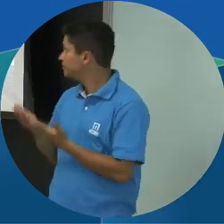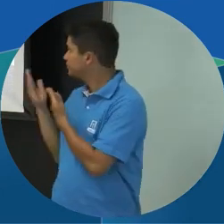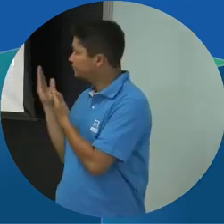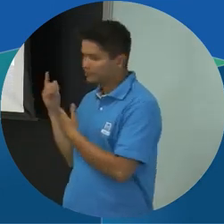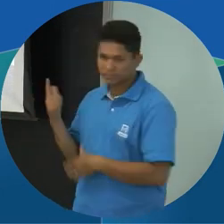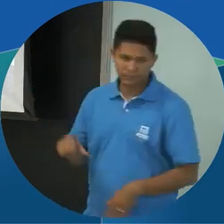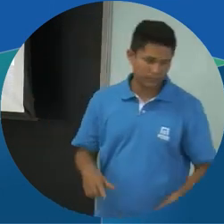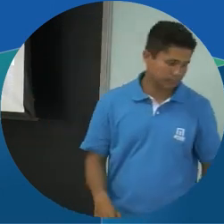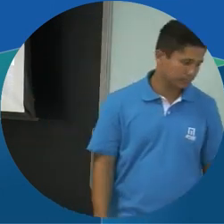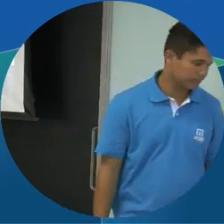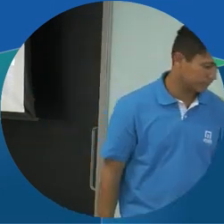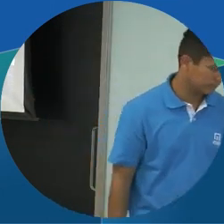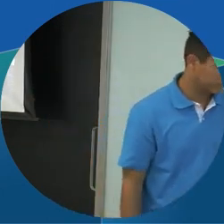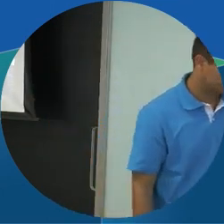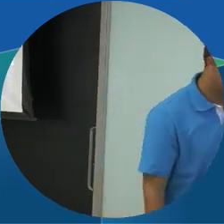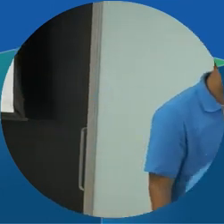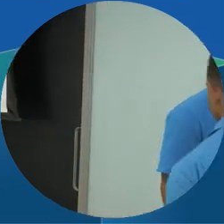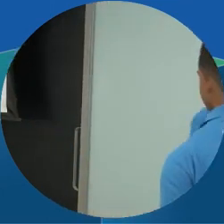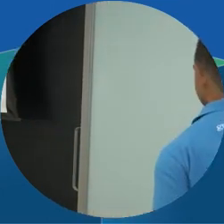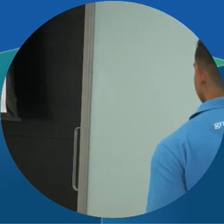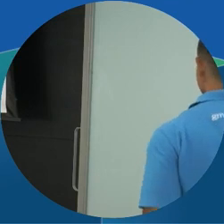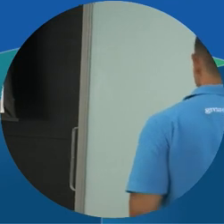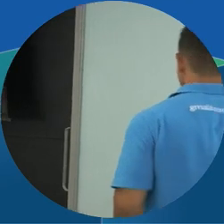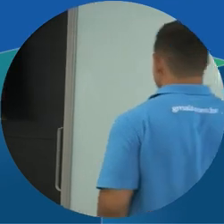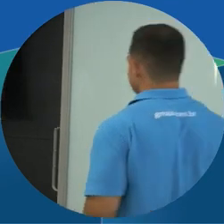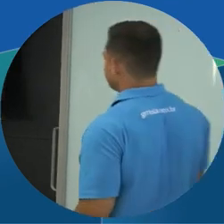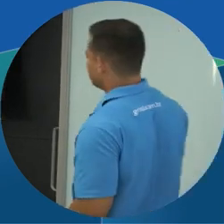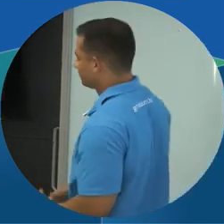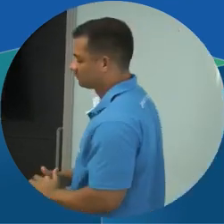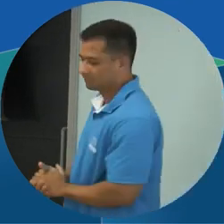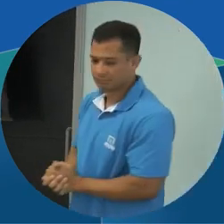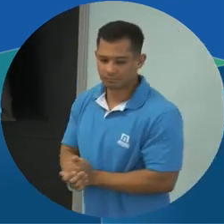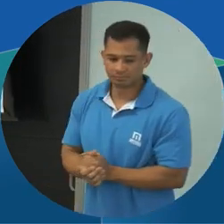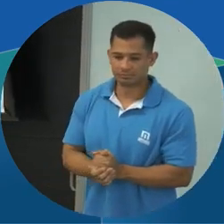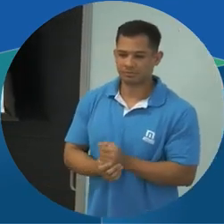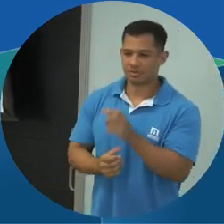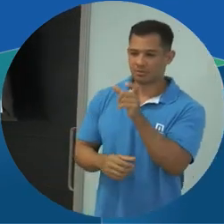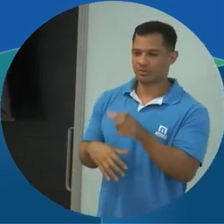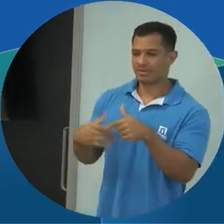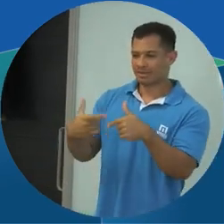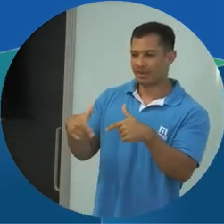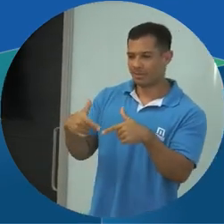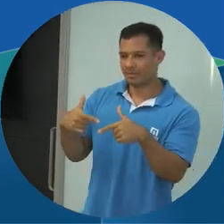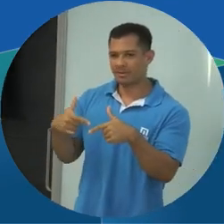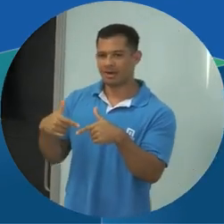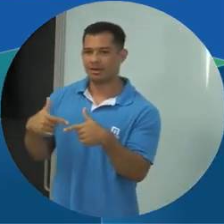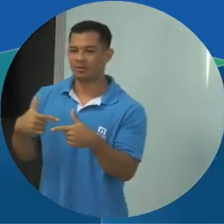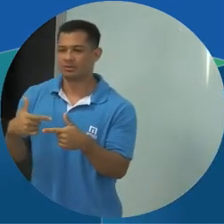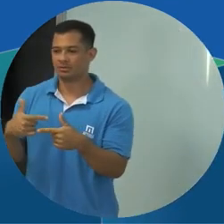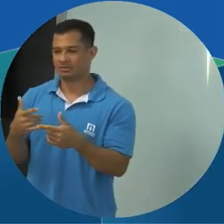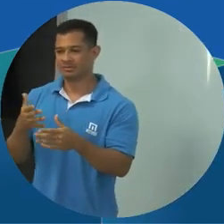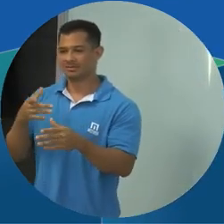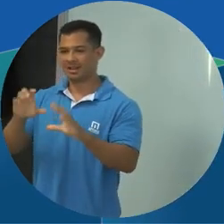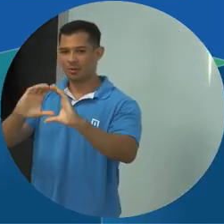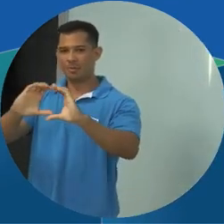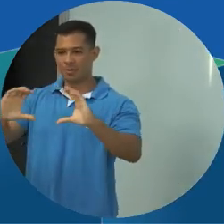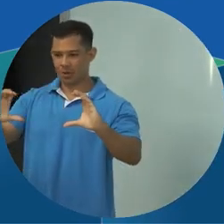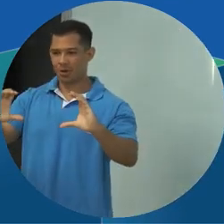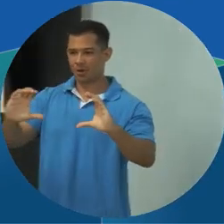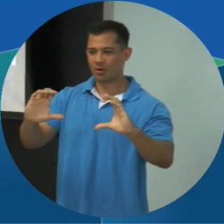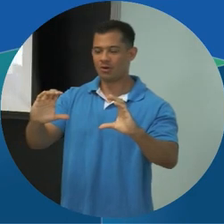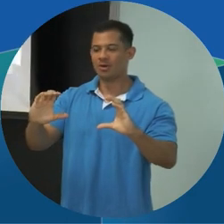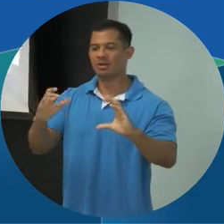ó, o operador está aqui fazendo o trabalho aqui de escarificação no bloco, o equipamento